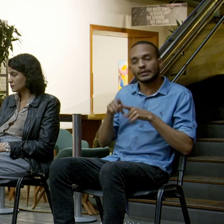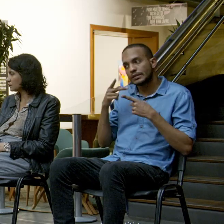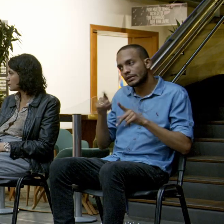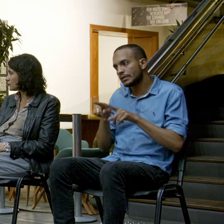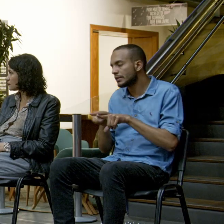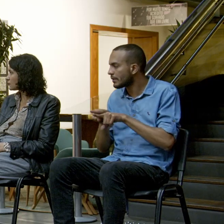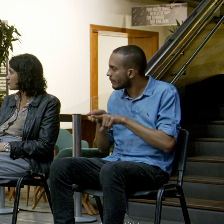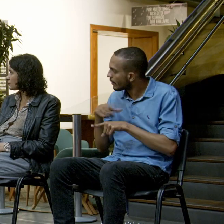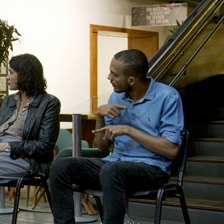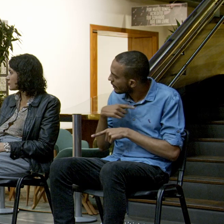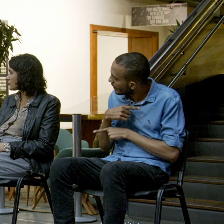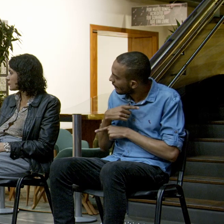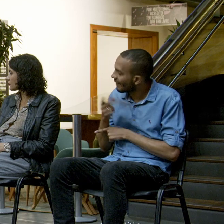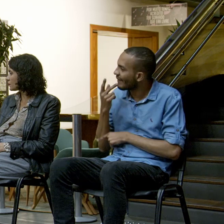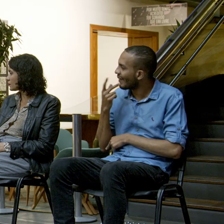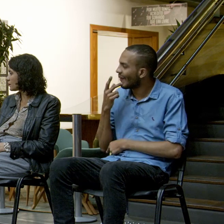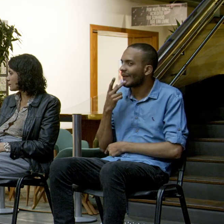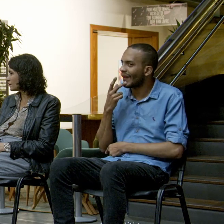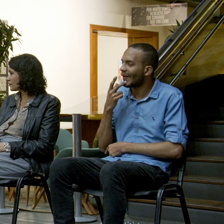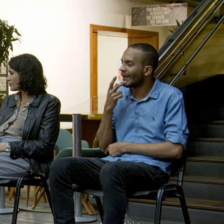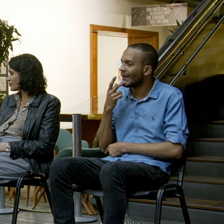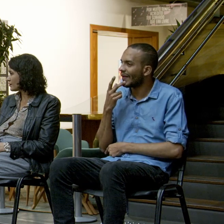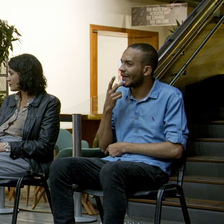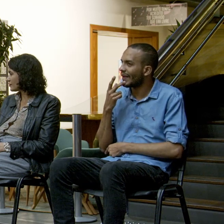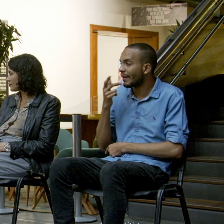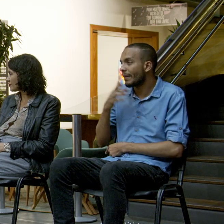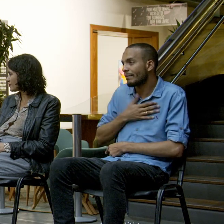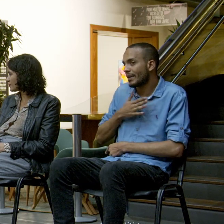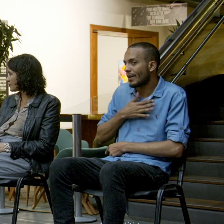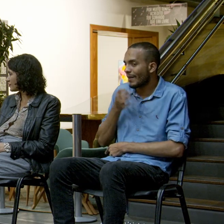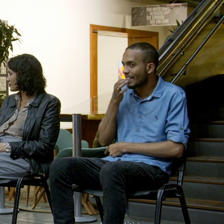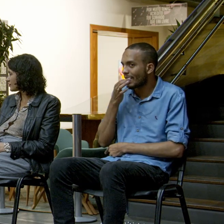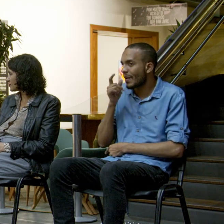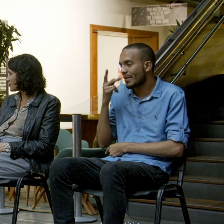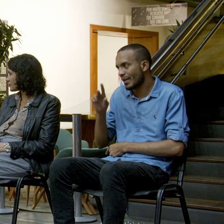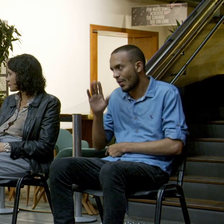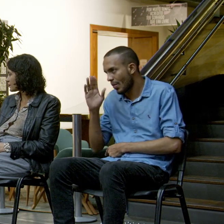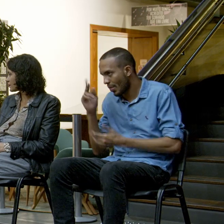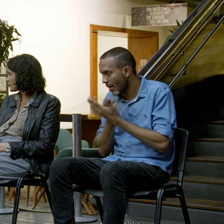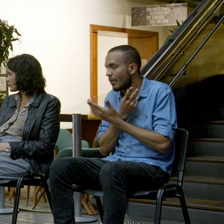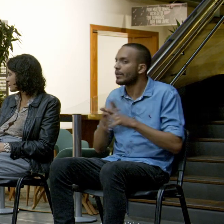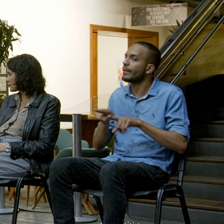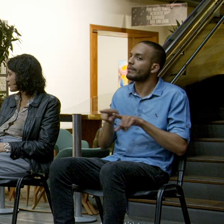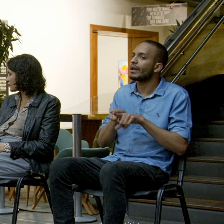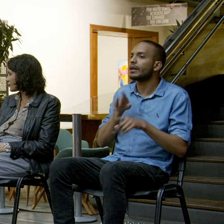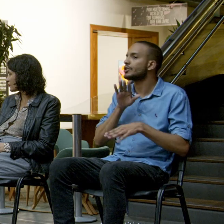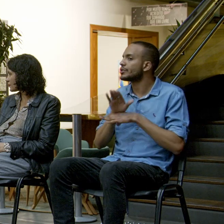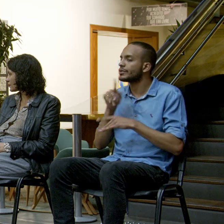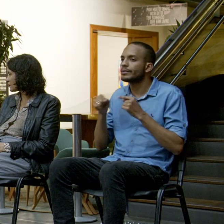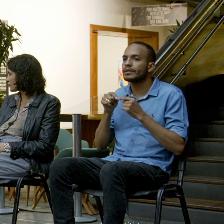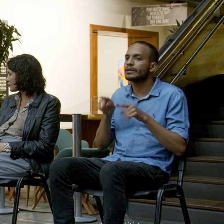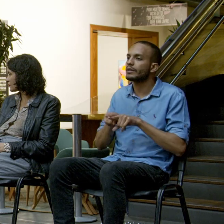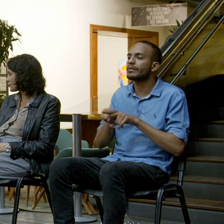tentou destruir, ela não deixou, foi um... Na minha opinião, esse episódio, né, é revelador